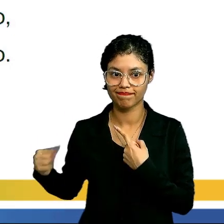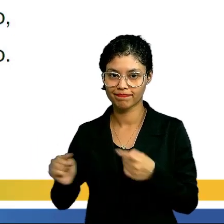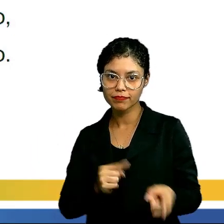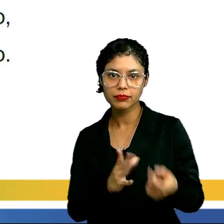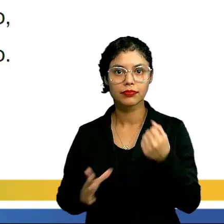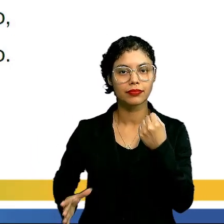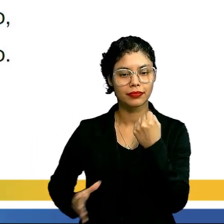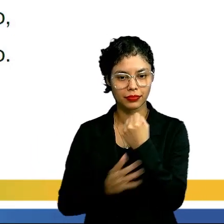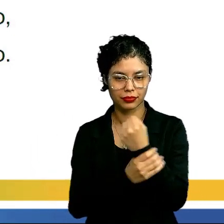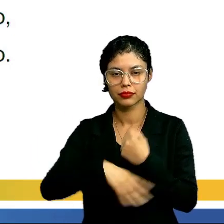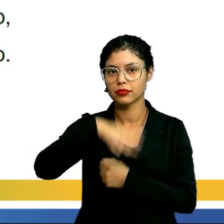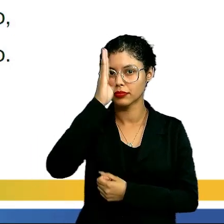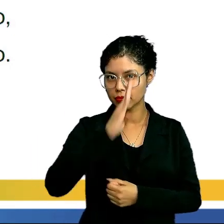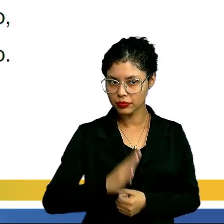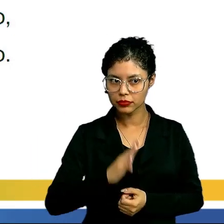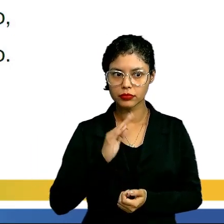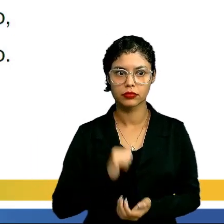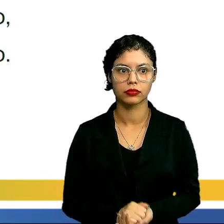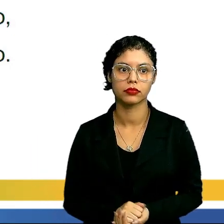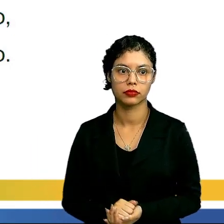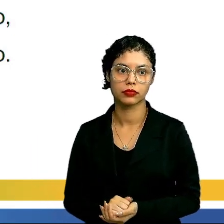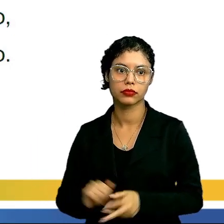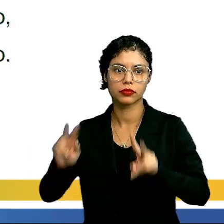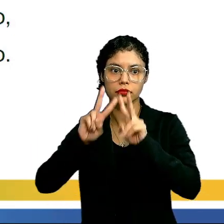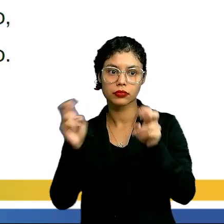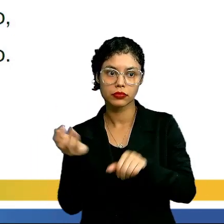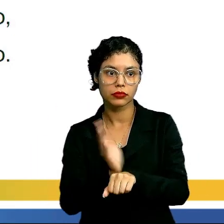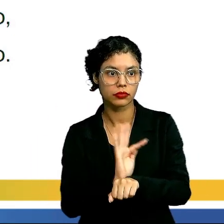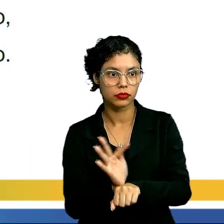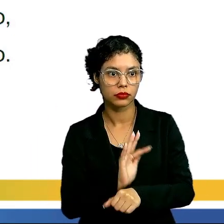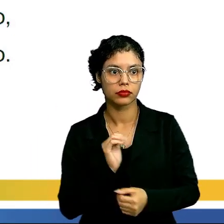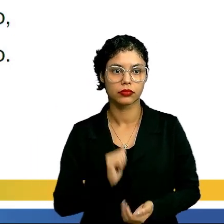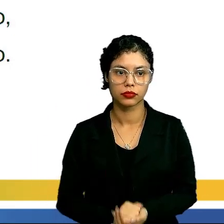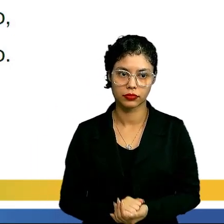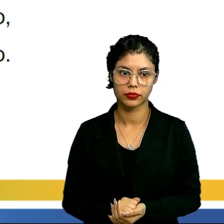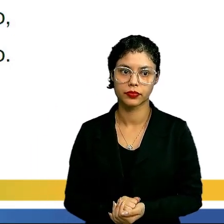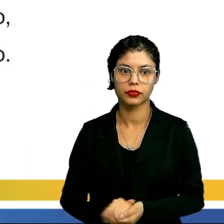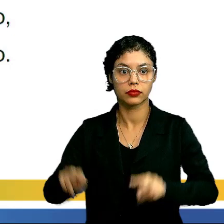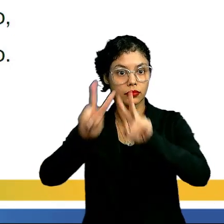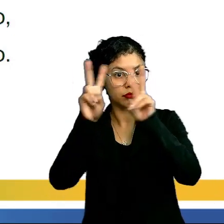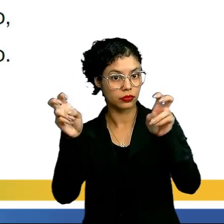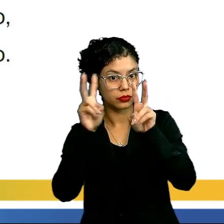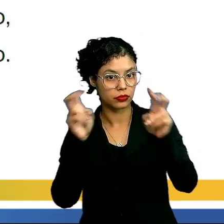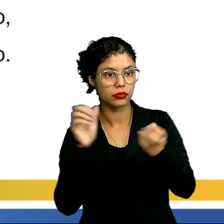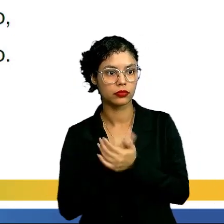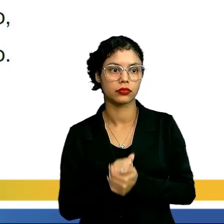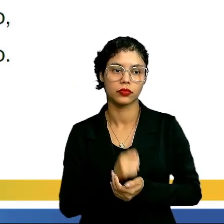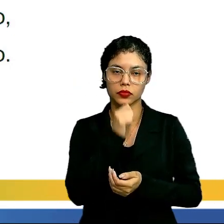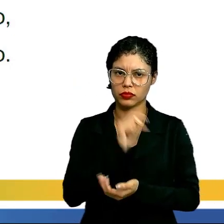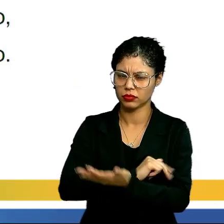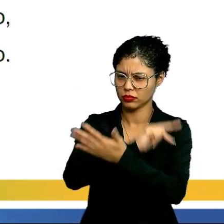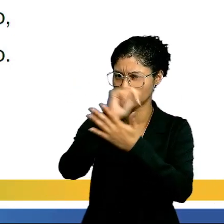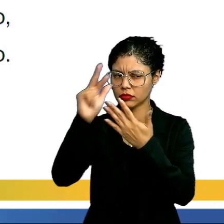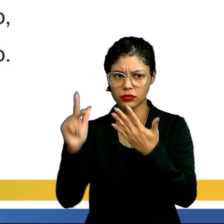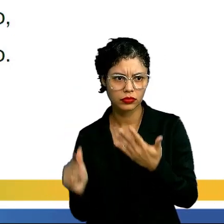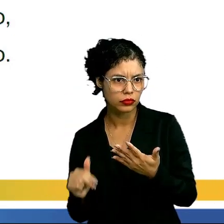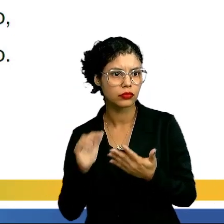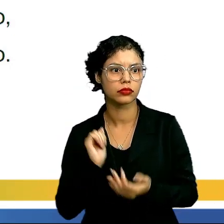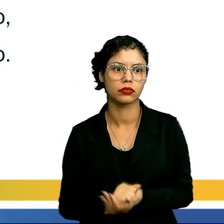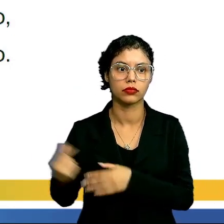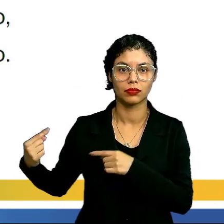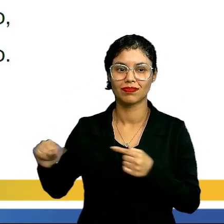da segurança pública no Brasil. Então, ele diz assim, no filme Tropa de Elite, são tematizados, entre